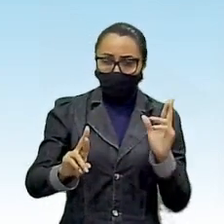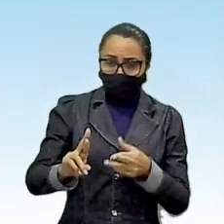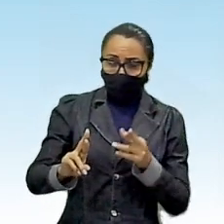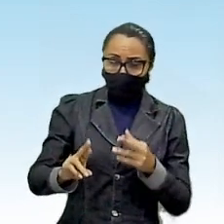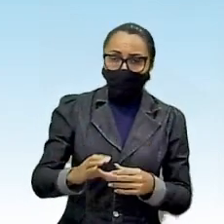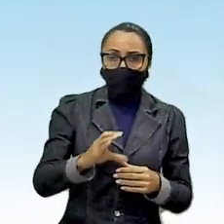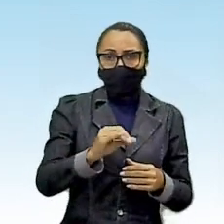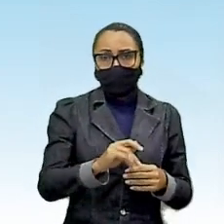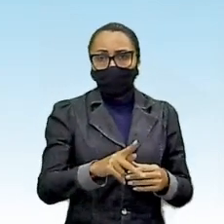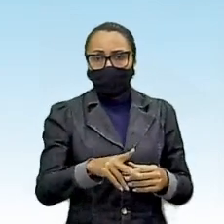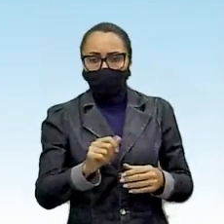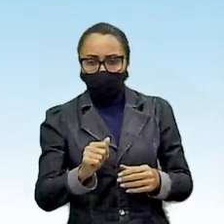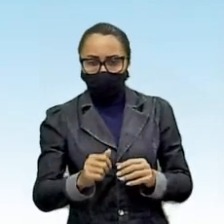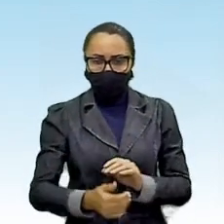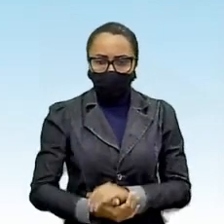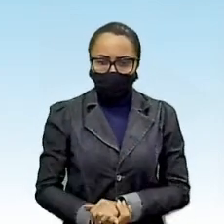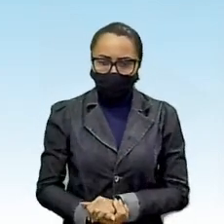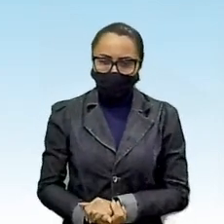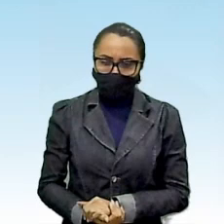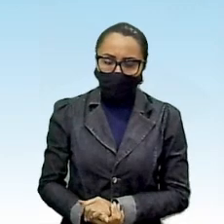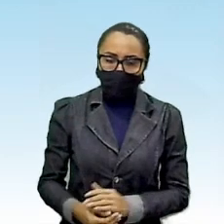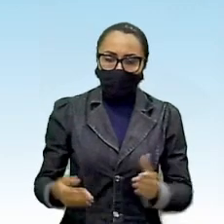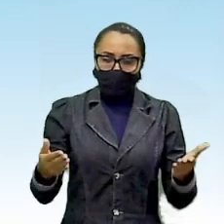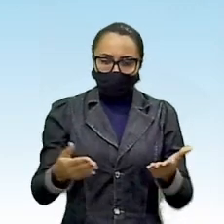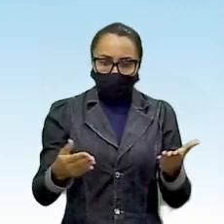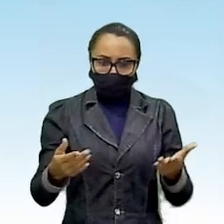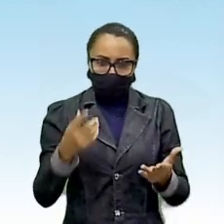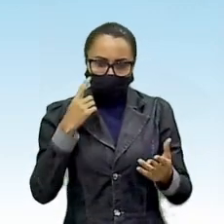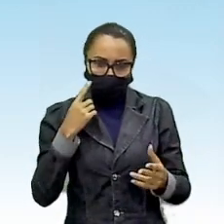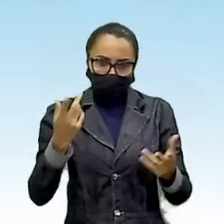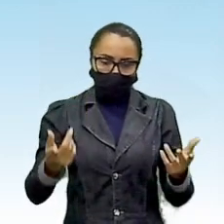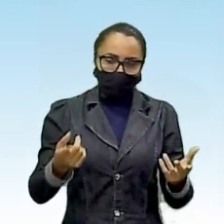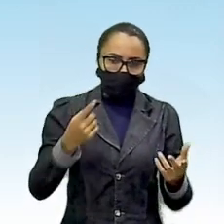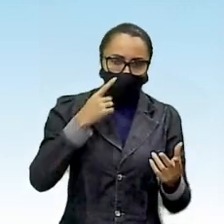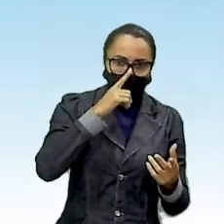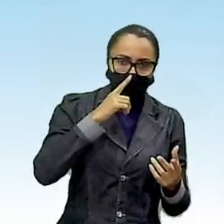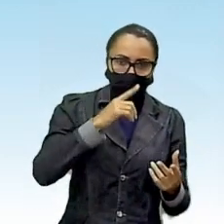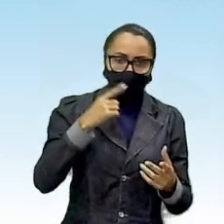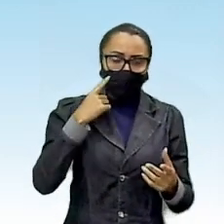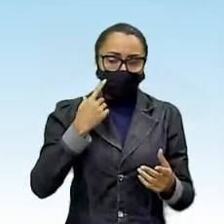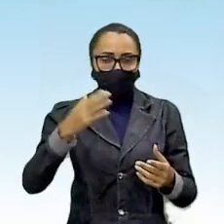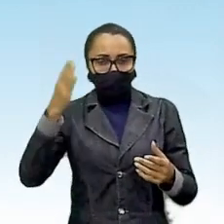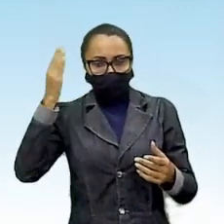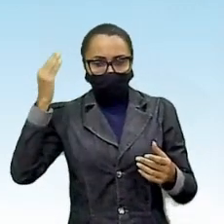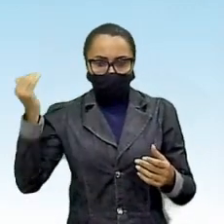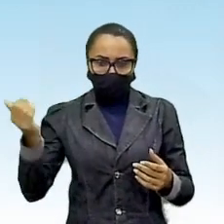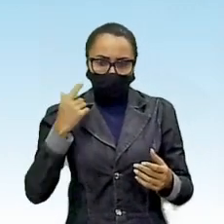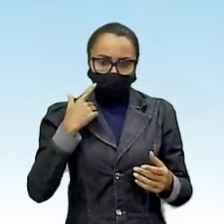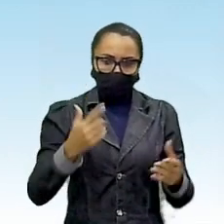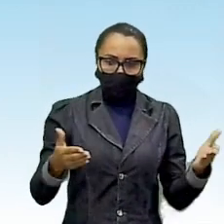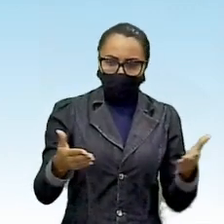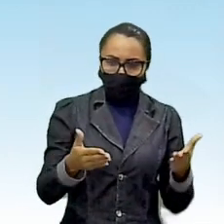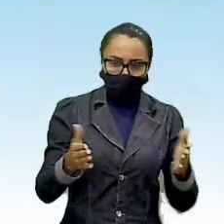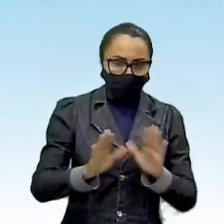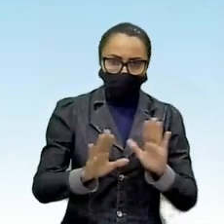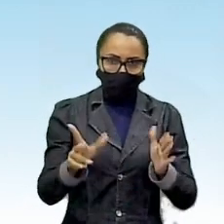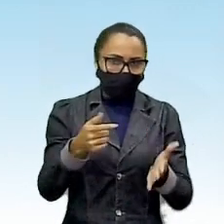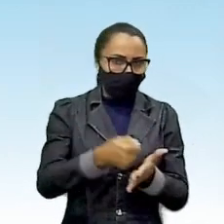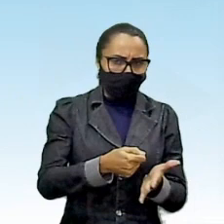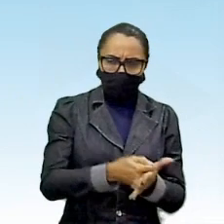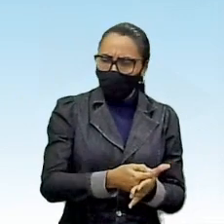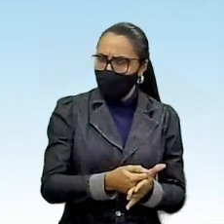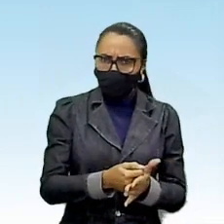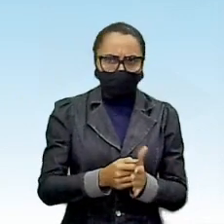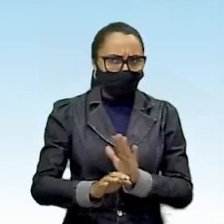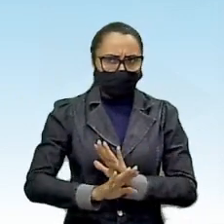da CIPA. E aí, o mapa de risco, aquele mapa de risco tão famoso, ele hoje não é mais obrigatório.